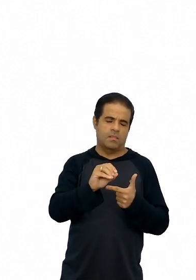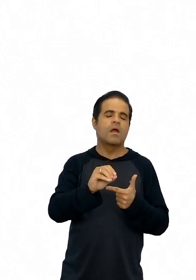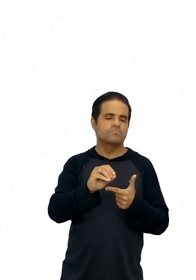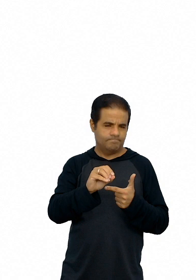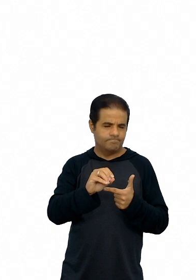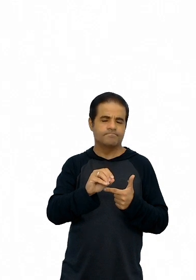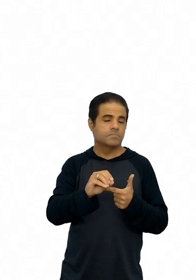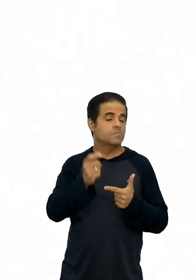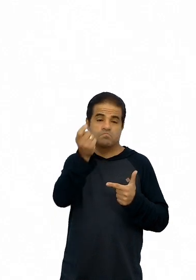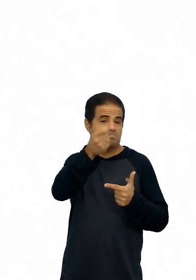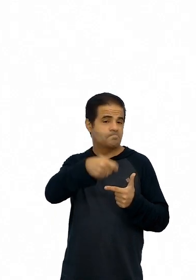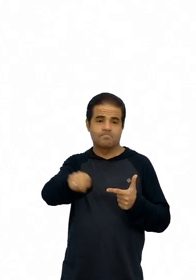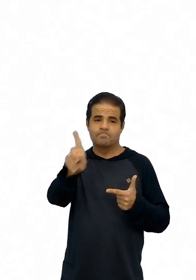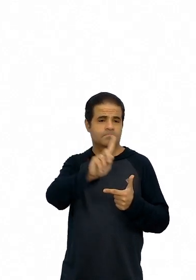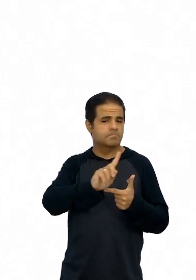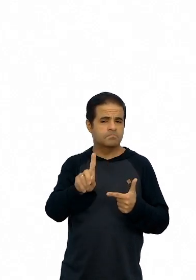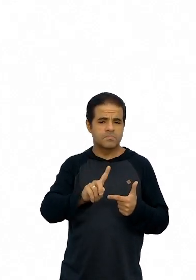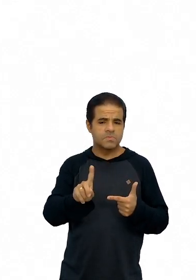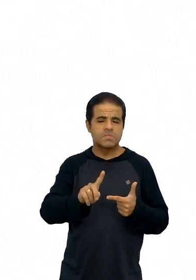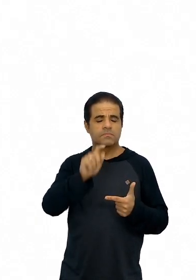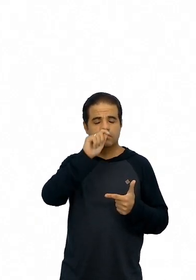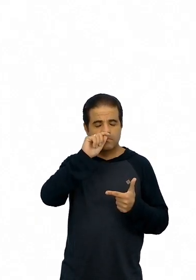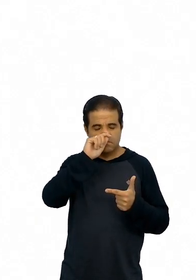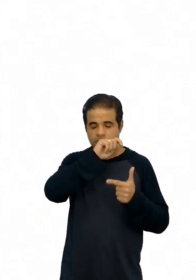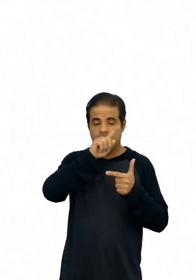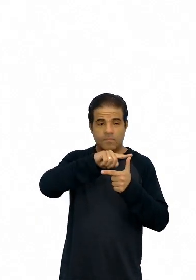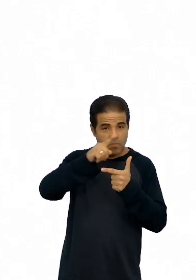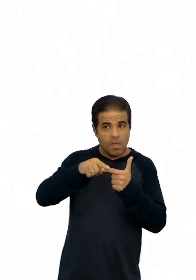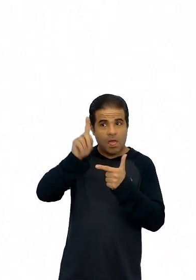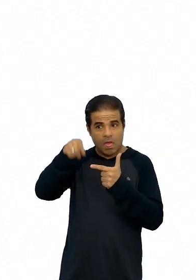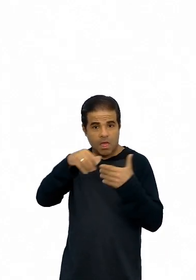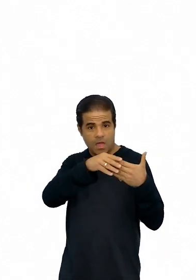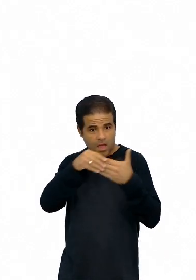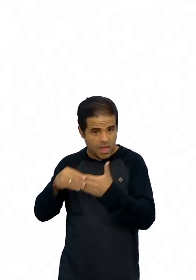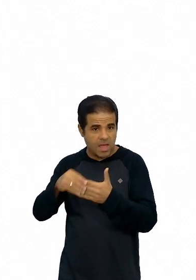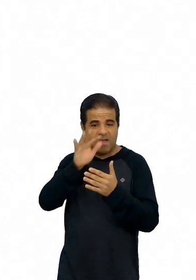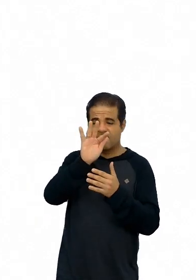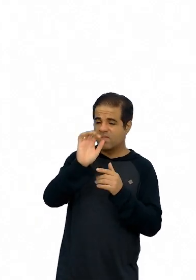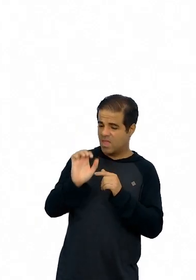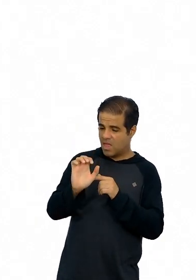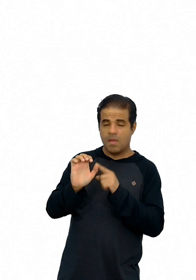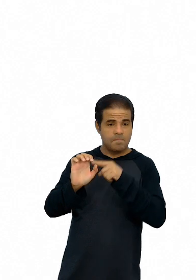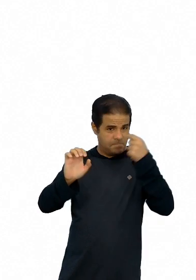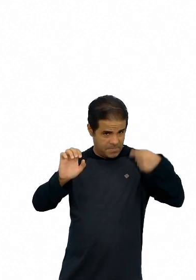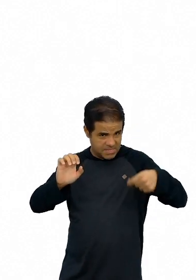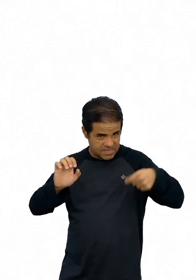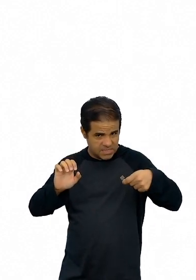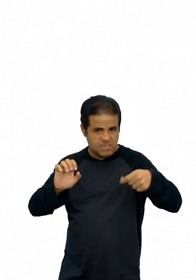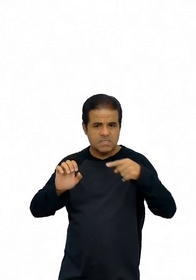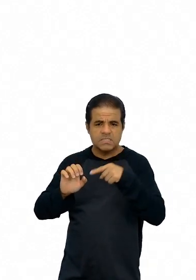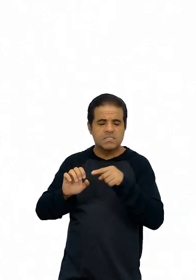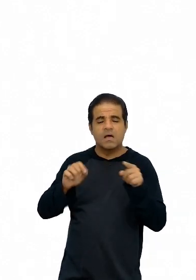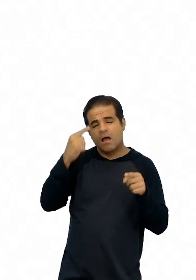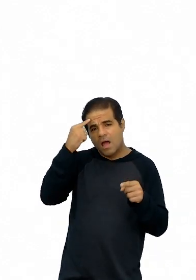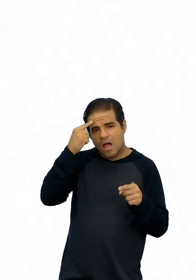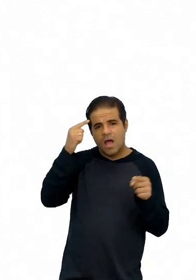que não necessariamente, né, aquele segmento FE, ele precisa estar naquela